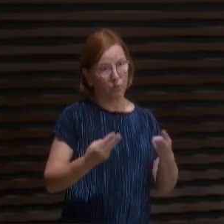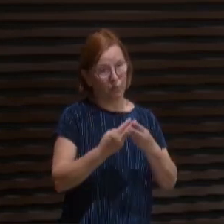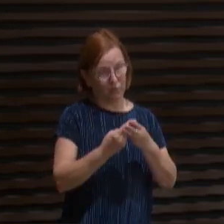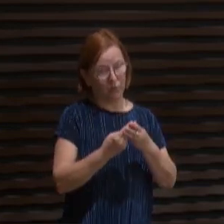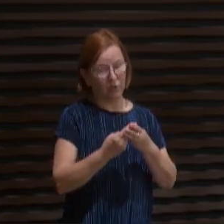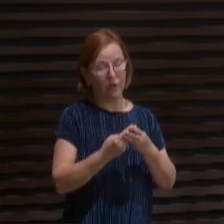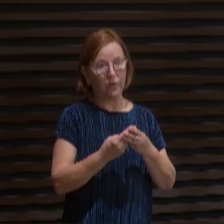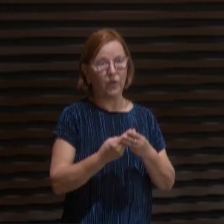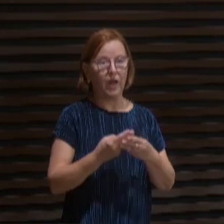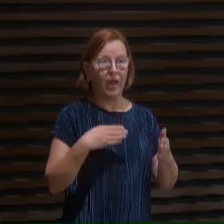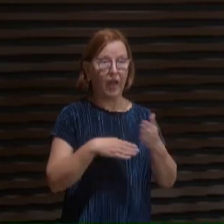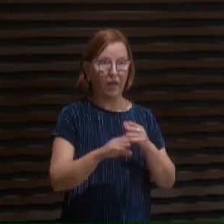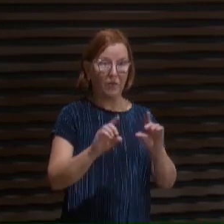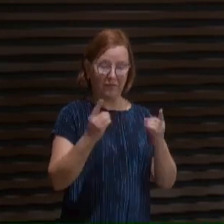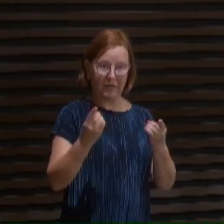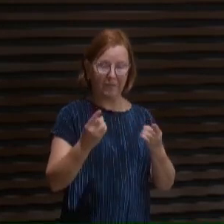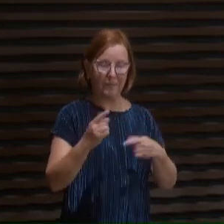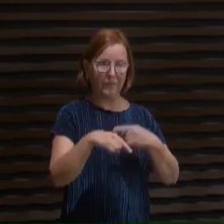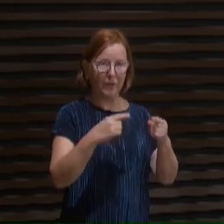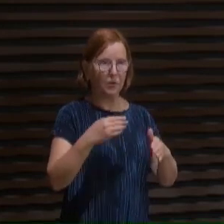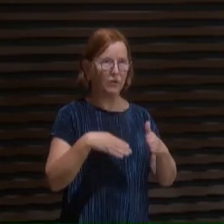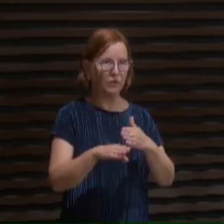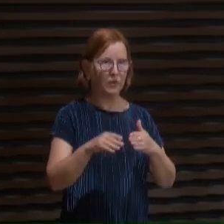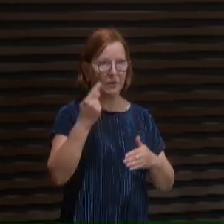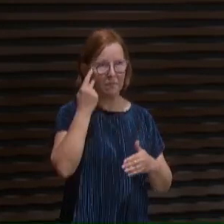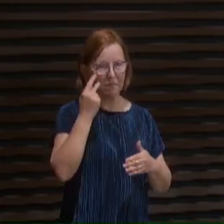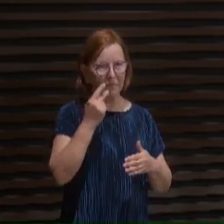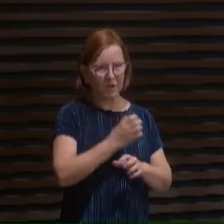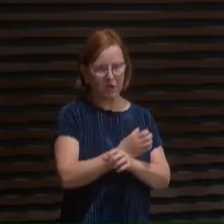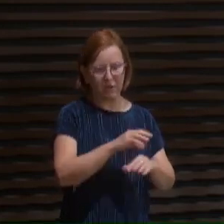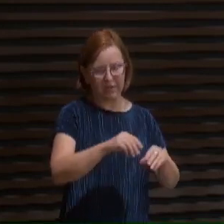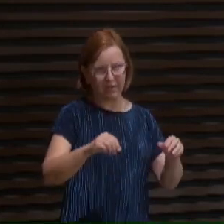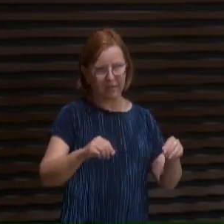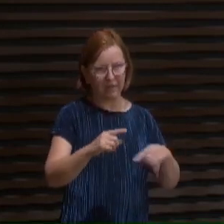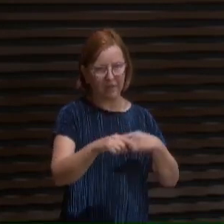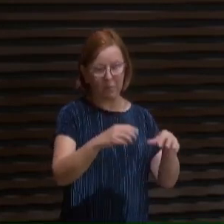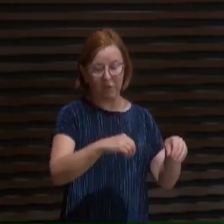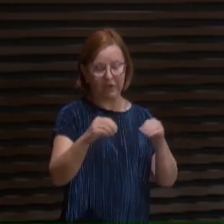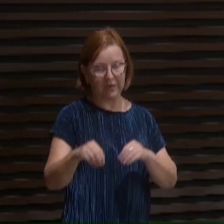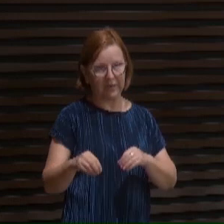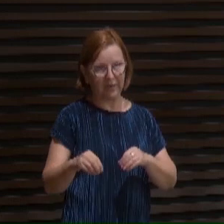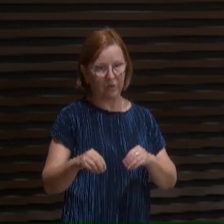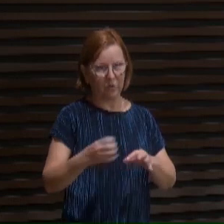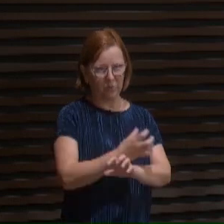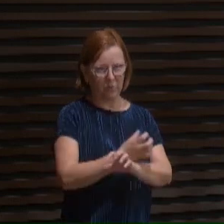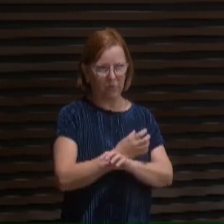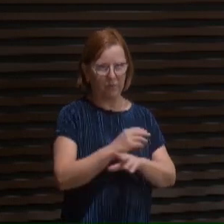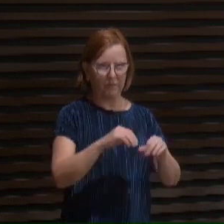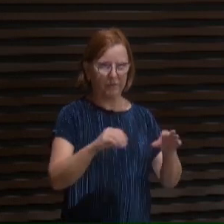foi para o deserto, e depois ele é tirado do deserto, do